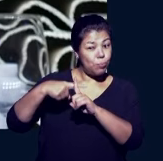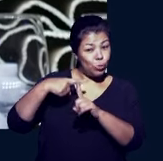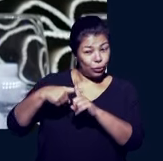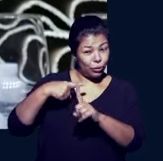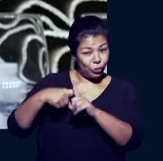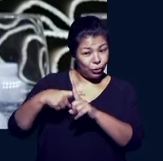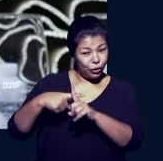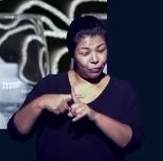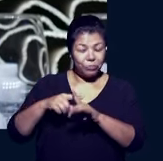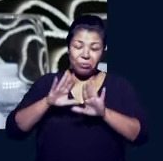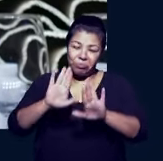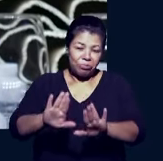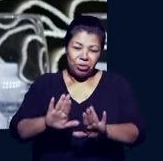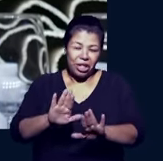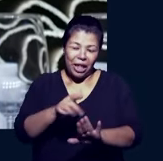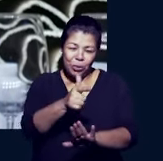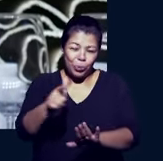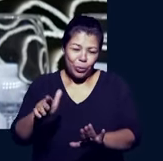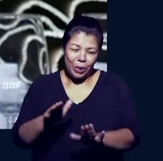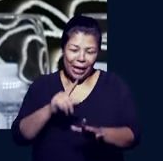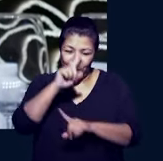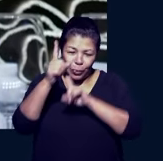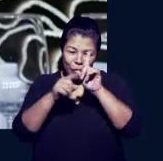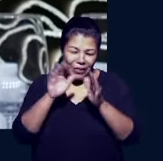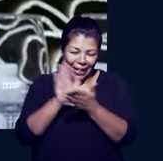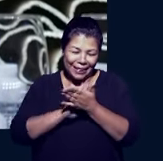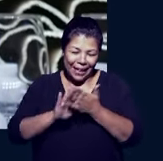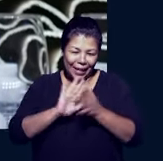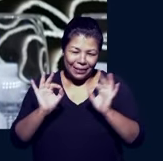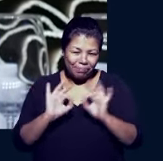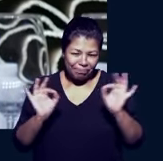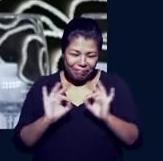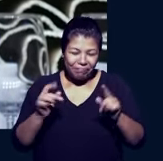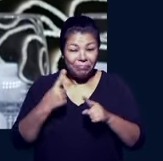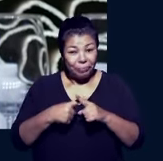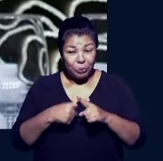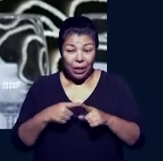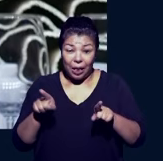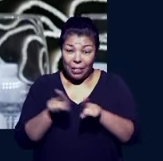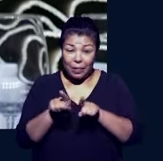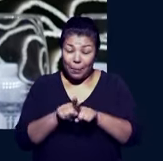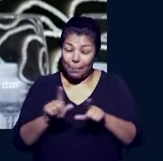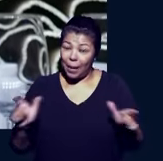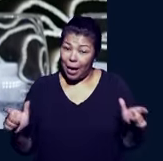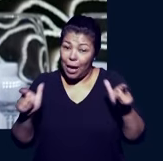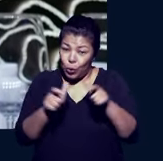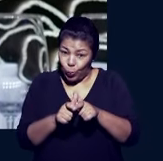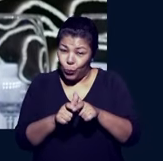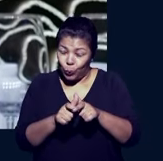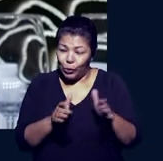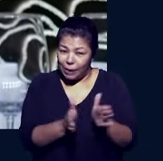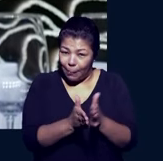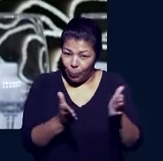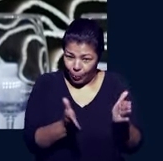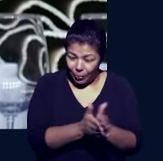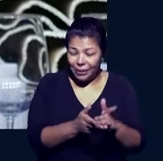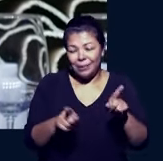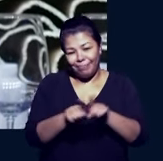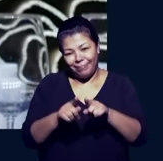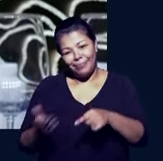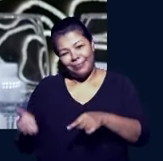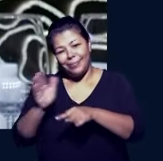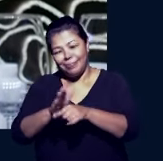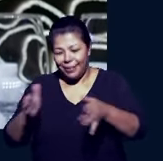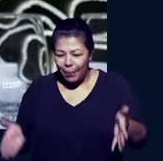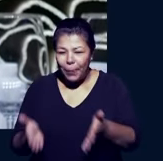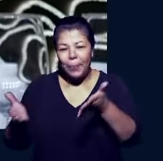do país no crescimento do PIB mas na redução da pobreza e melhoria da Igualdade eh de renda Então é eu